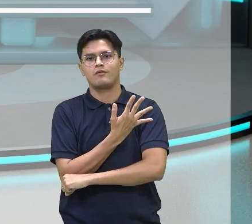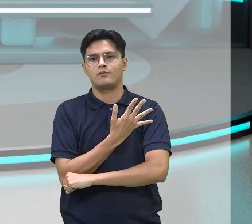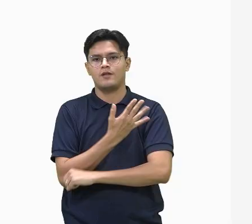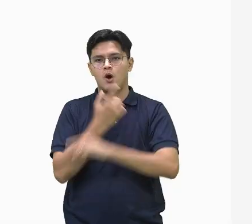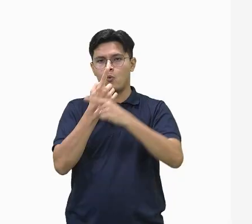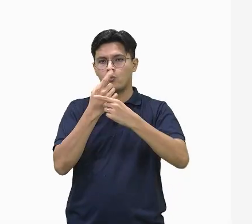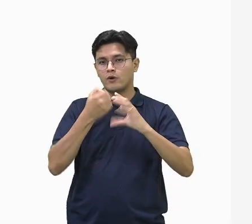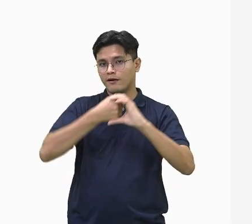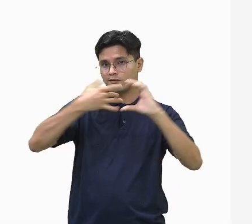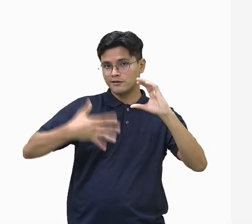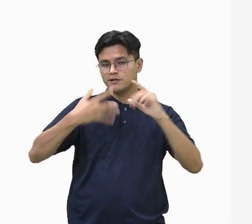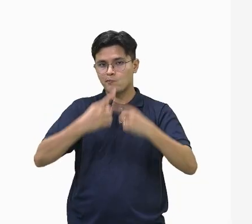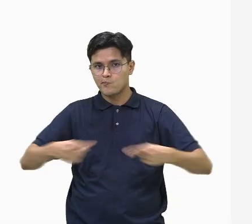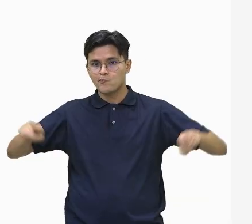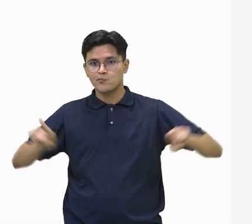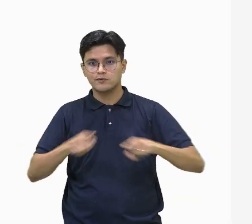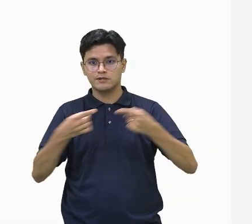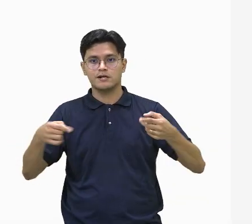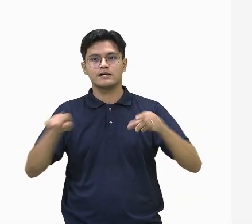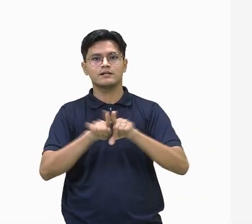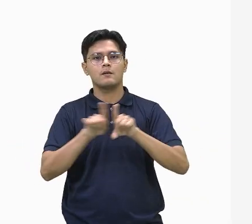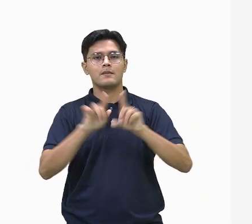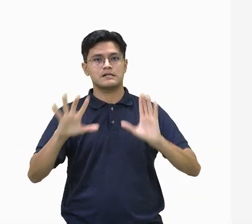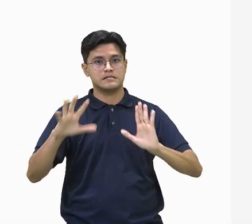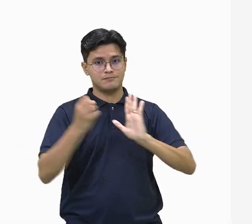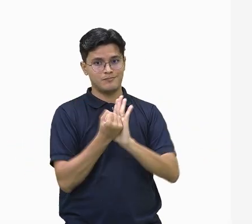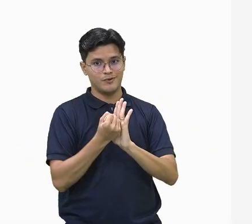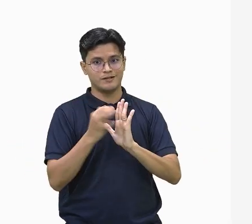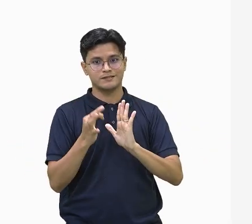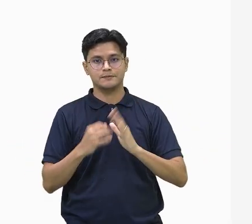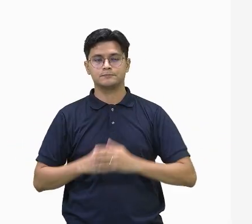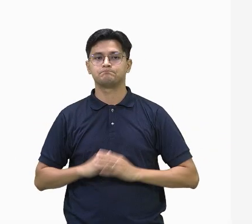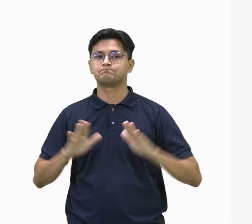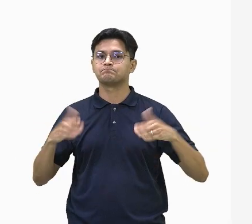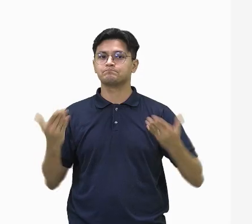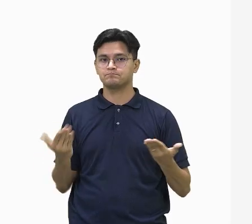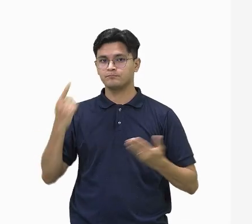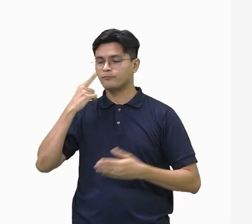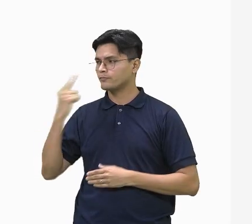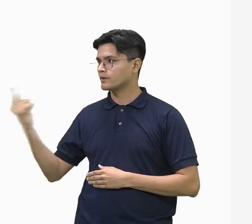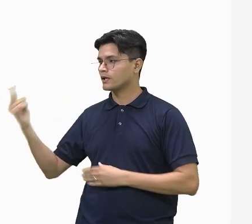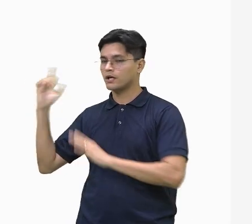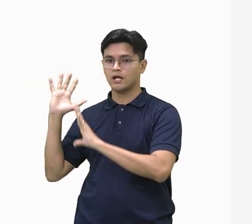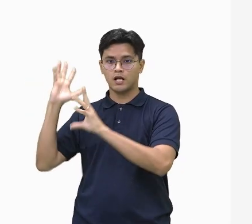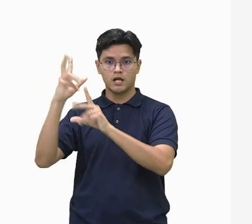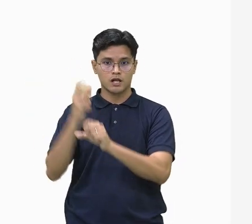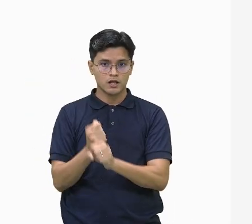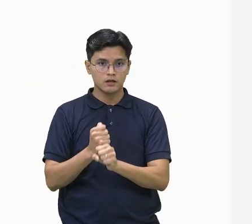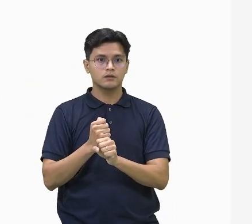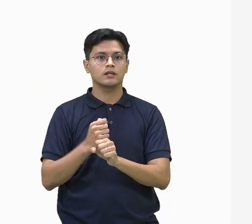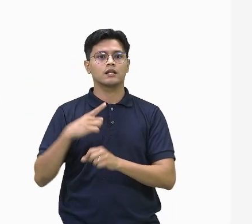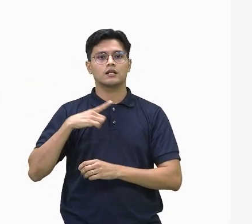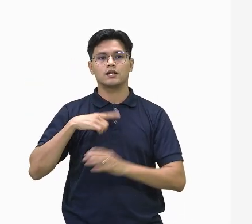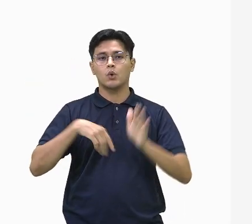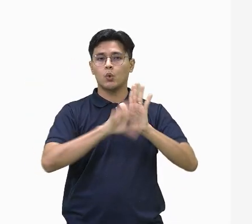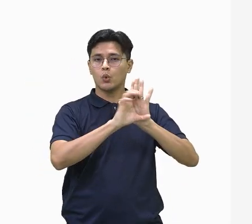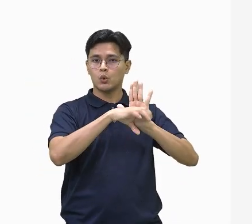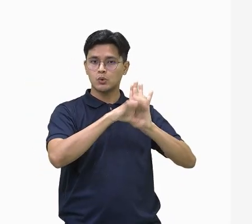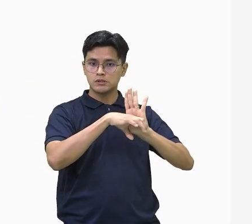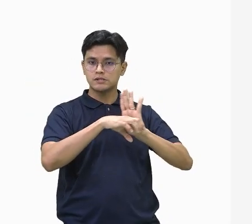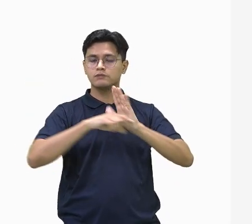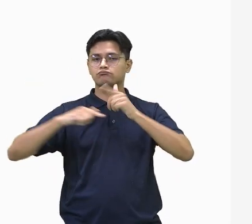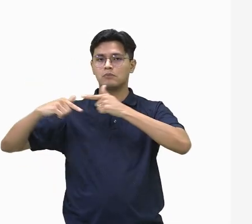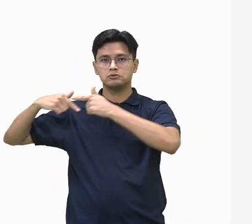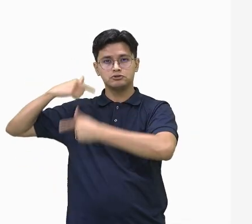vamos recapitular aqui o que a gente viu na nossa aula. Vimos aqui o conceito da geração mal do século, né, que é a nossa segunda geração